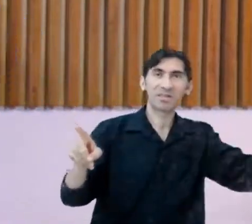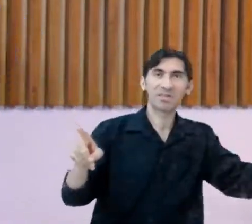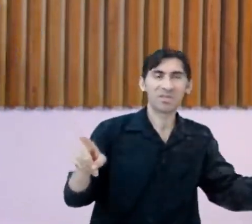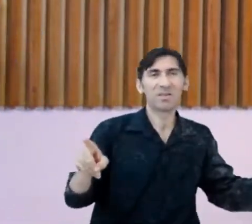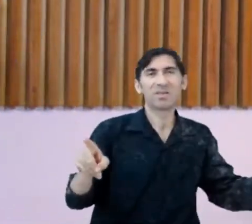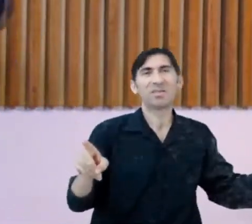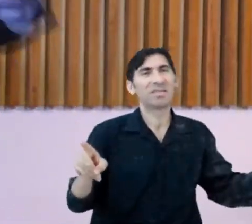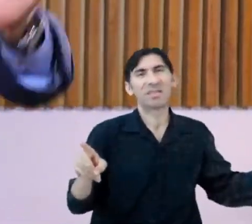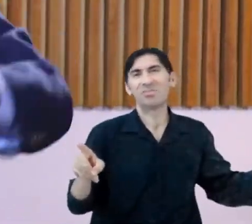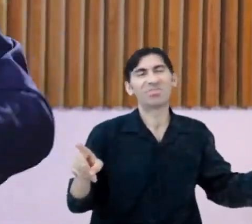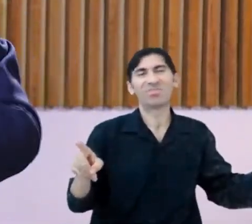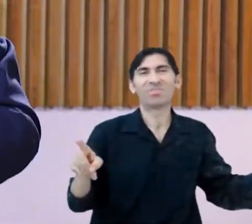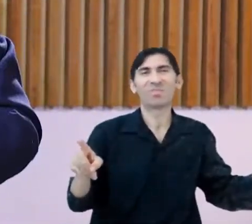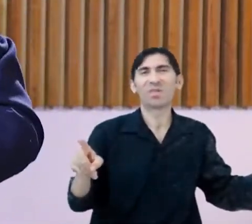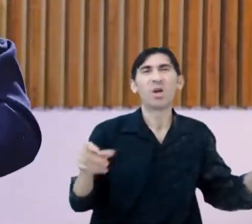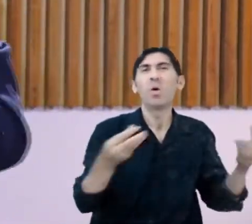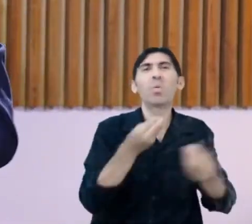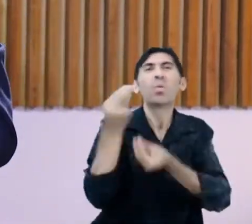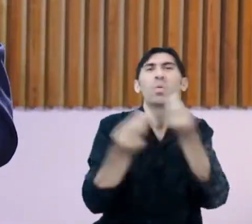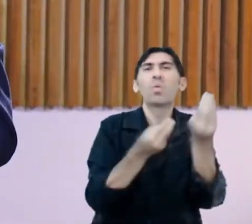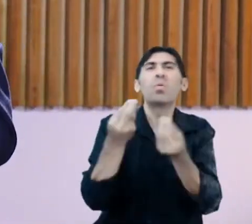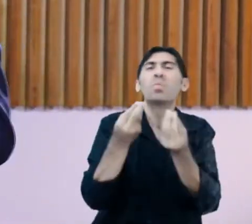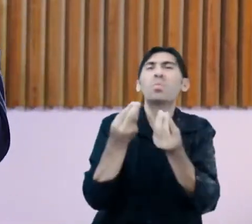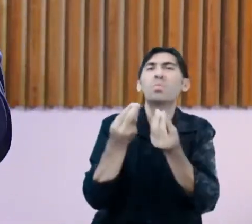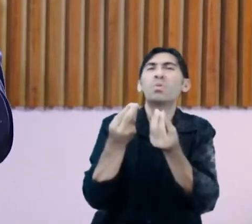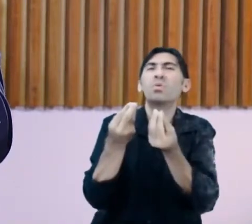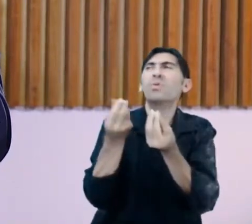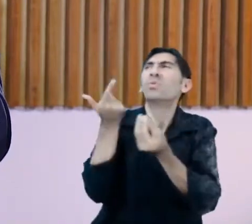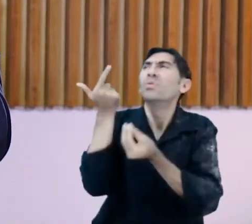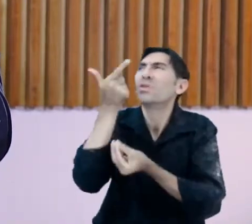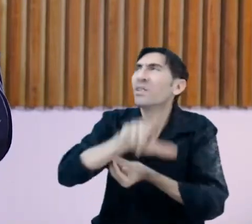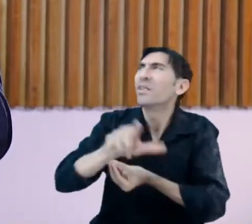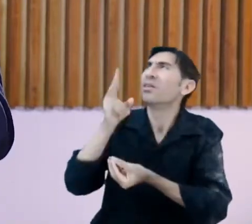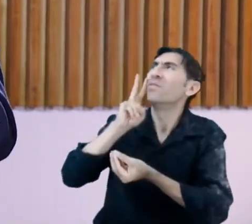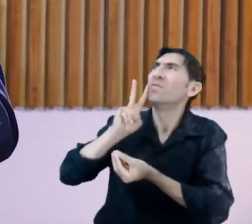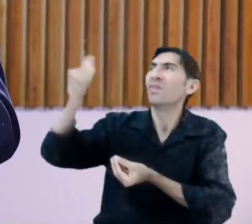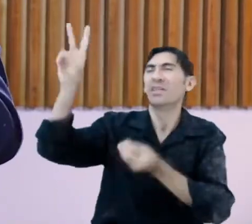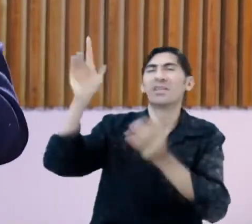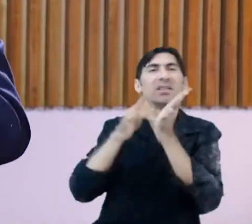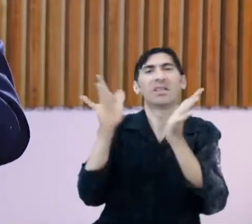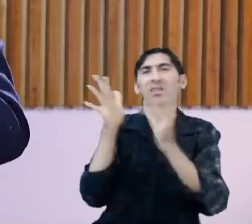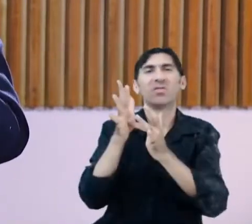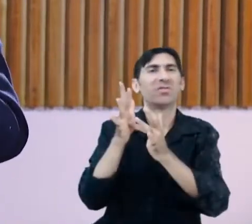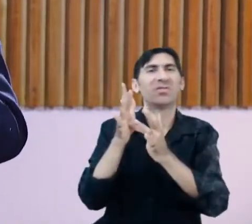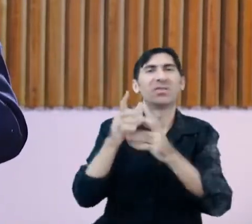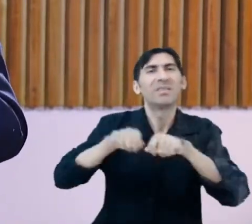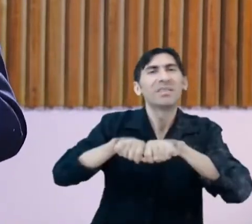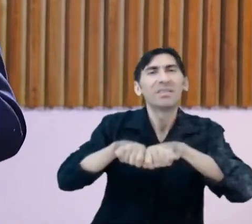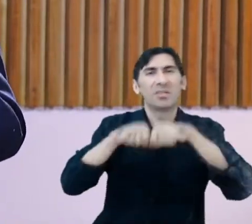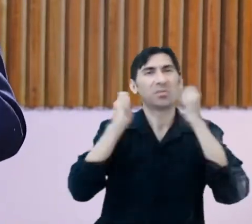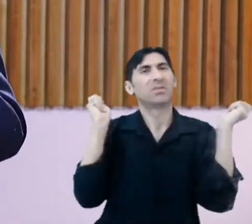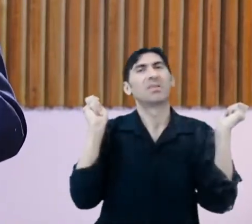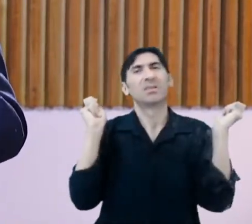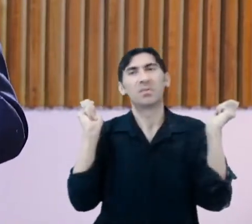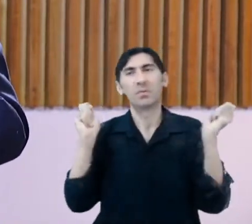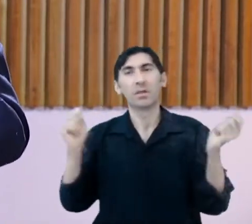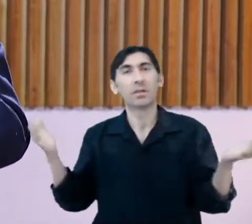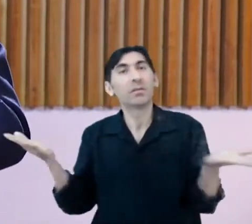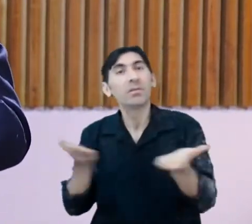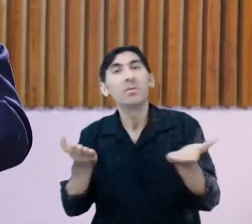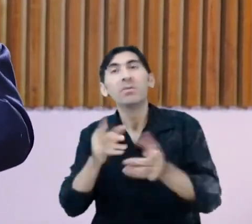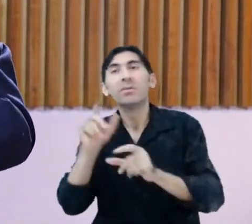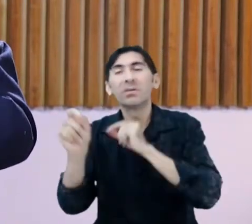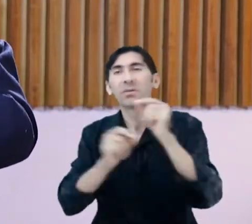vão suportar ver a presença de Cristo na sua vinda. Percebem? Então, nossa parte hoje é